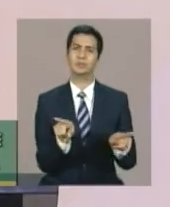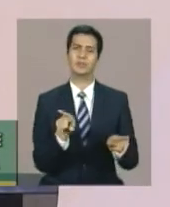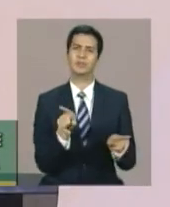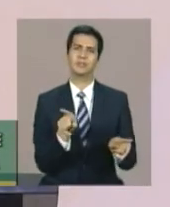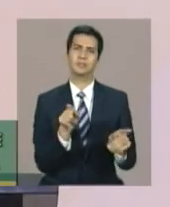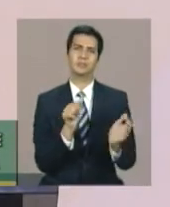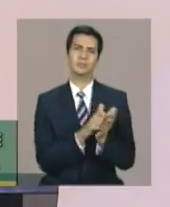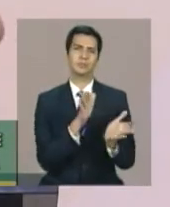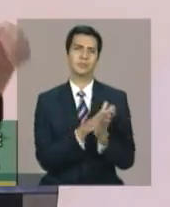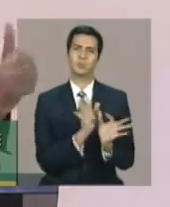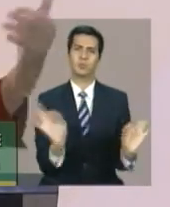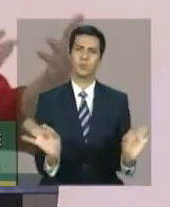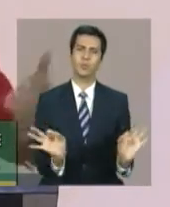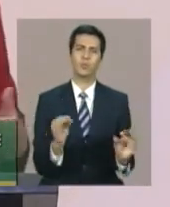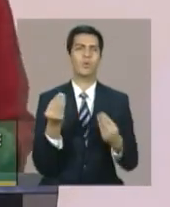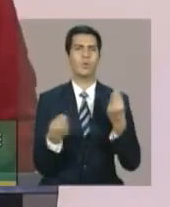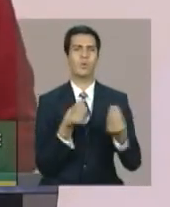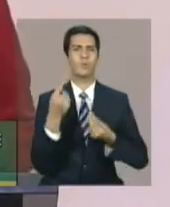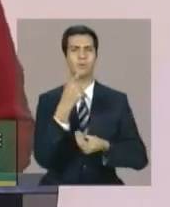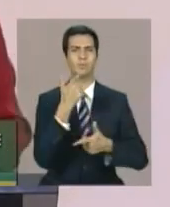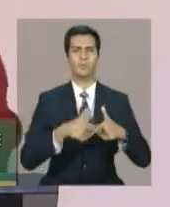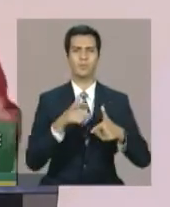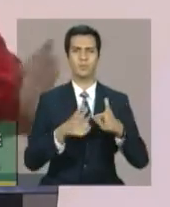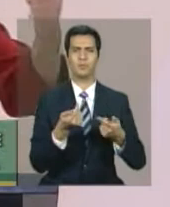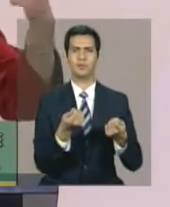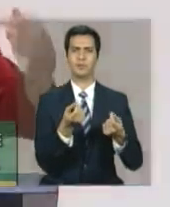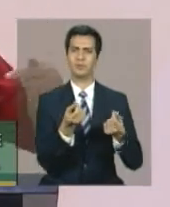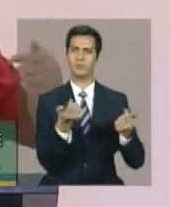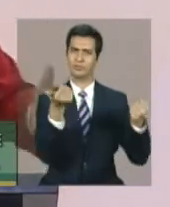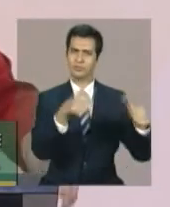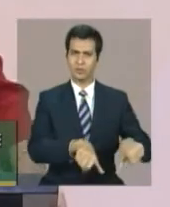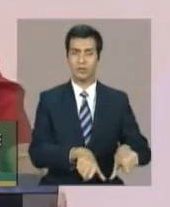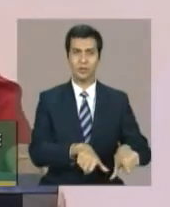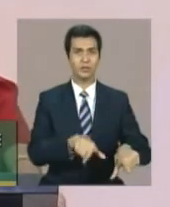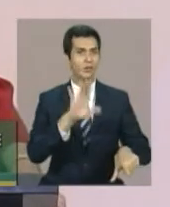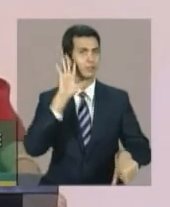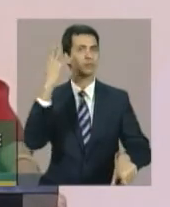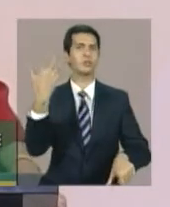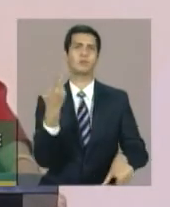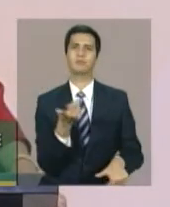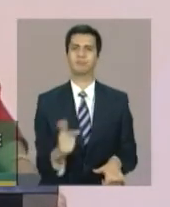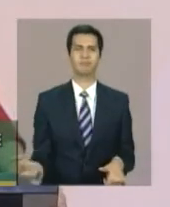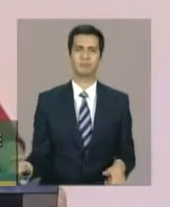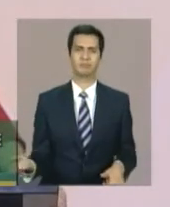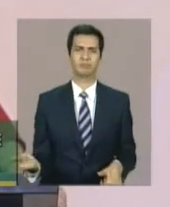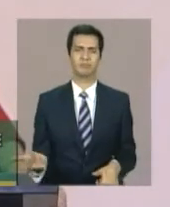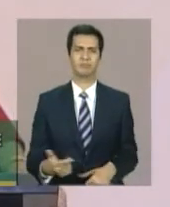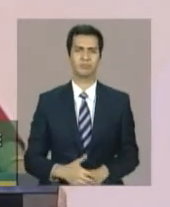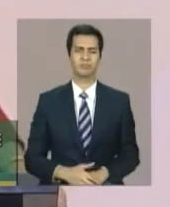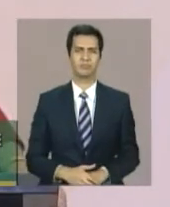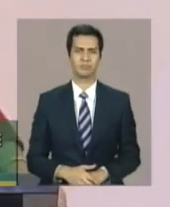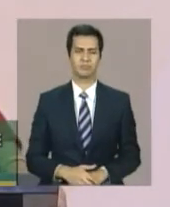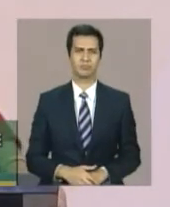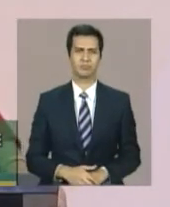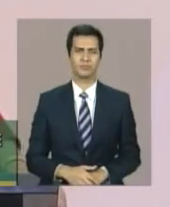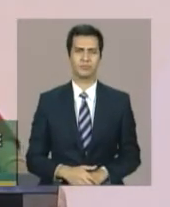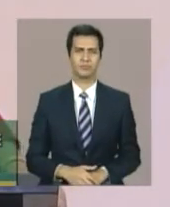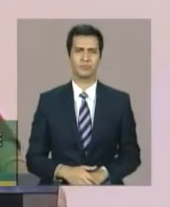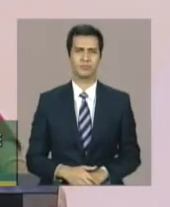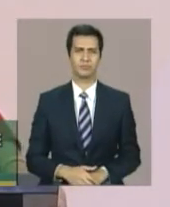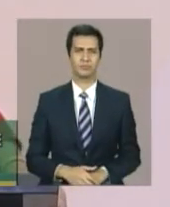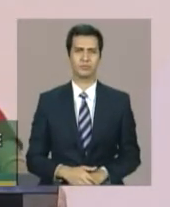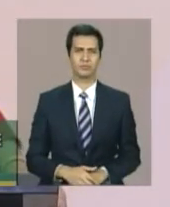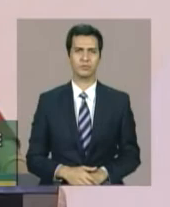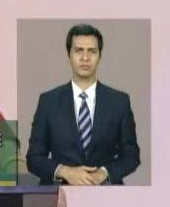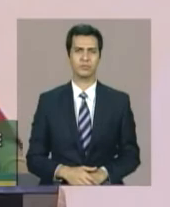na questão da solução dessa crise, derivado não apenas, ou não sobretudo,